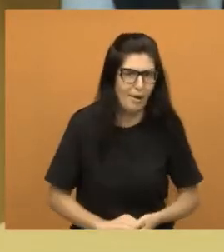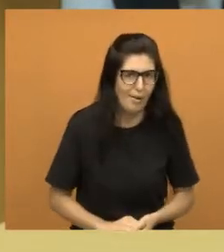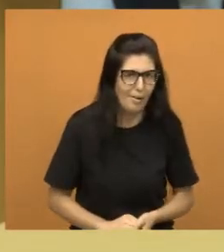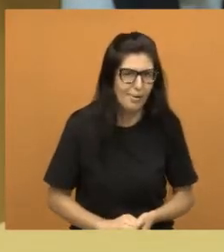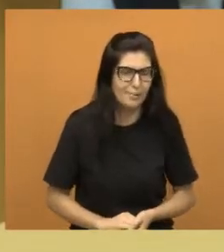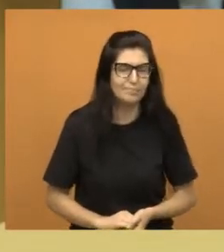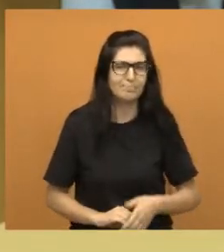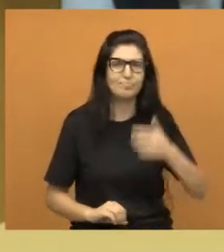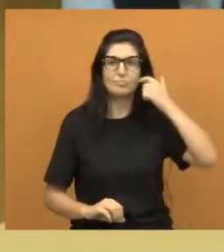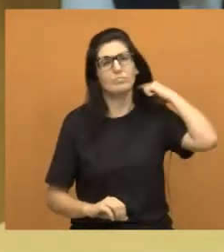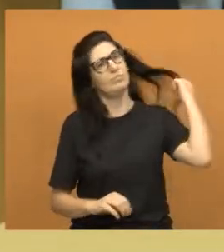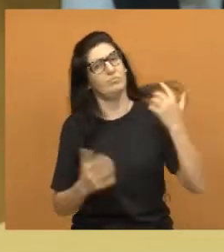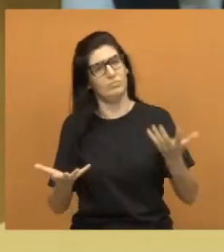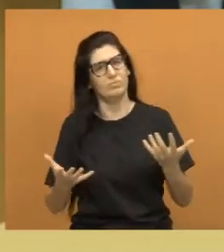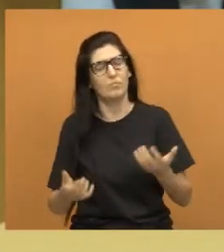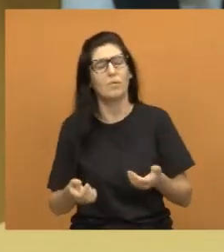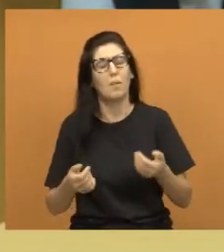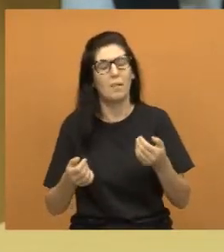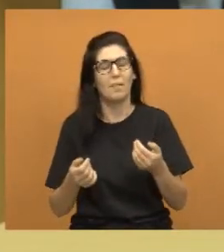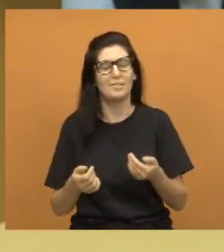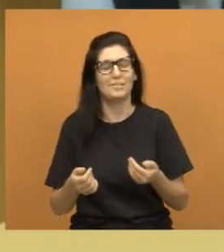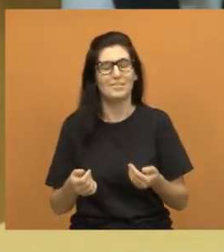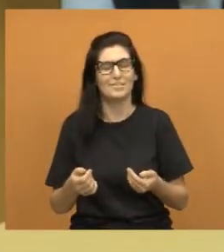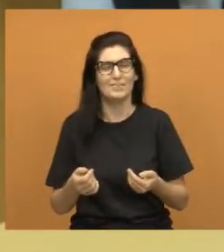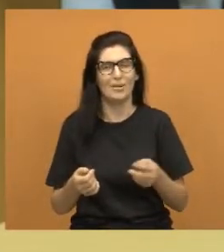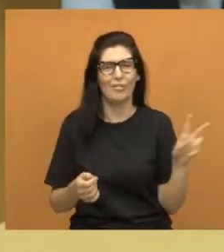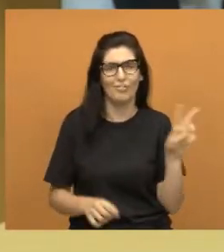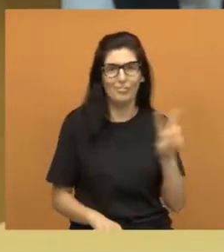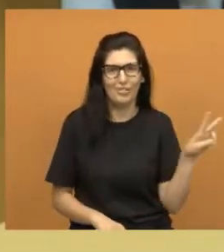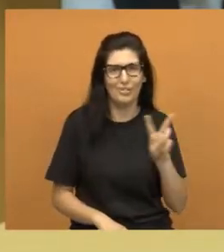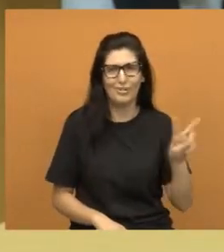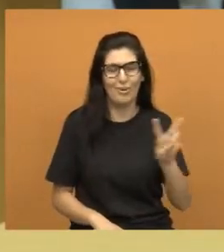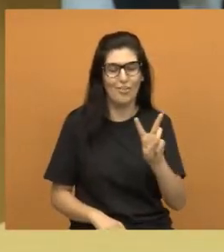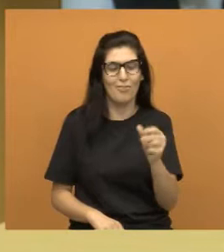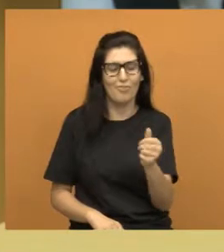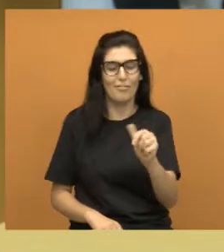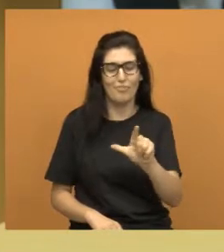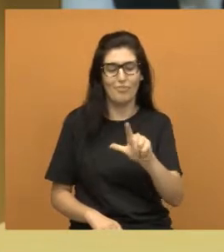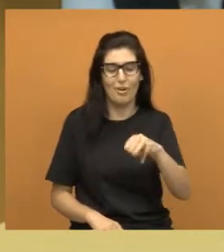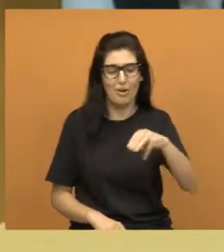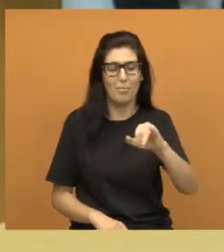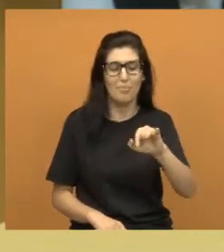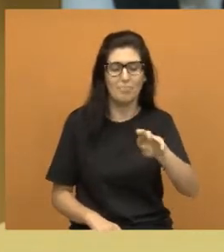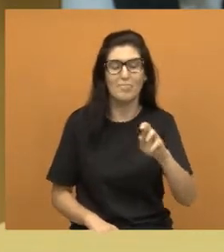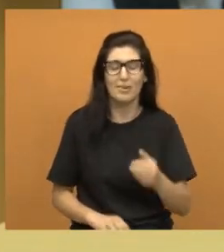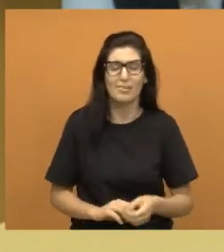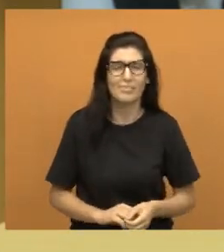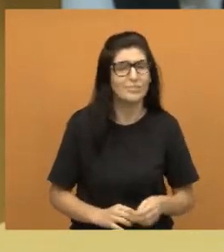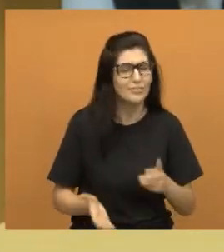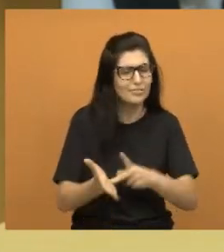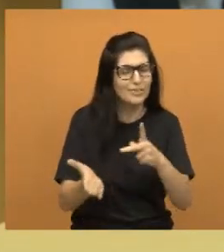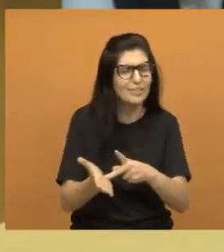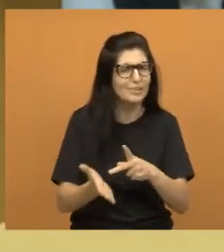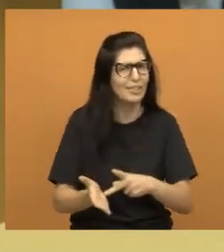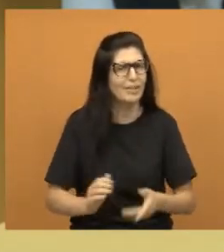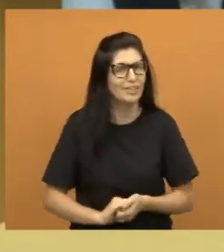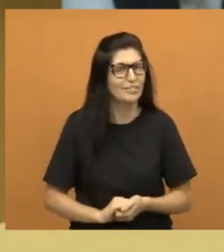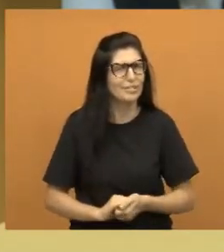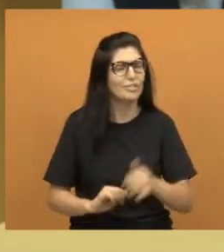fazer a barba, não. Marca, eu, vereador Valmir, eu não vou falar isso aqui na tribuna. Se alguém não vai ser